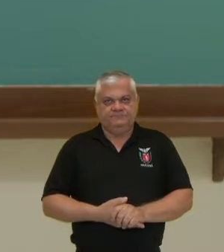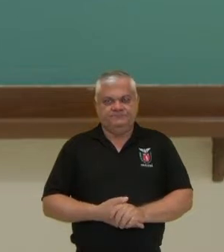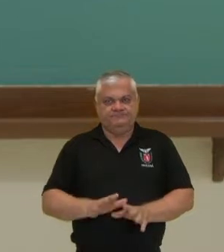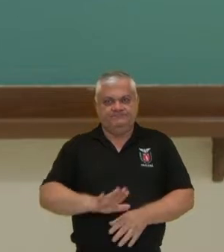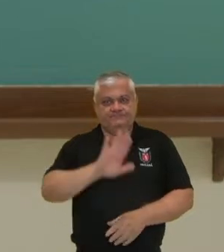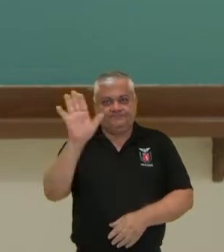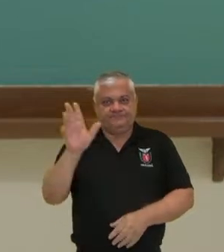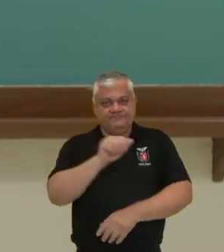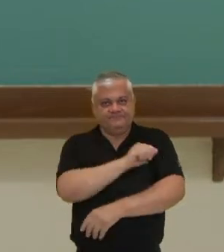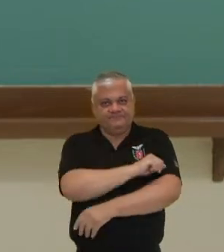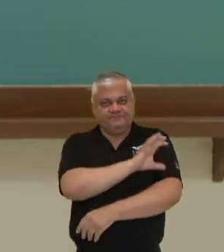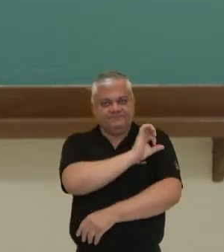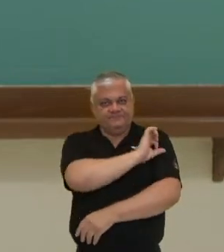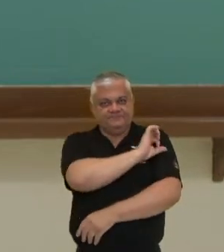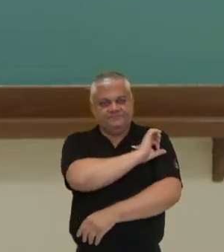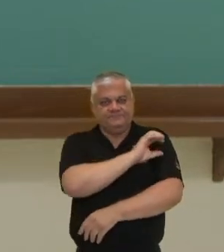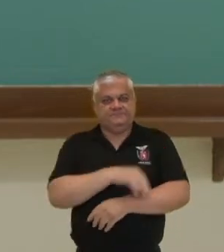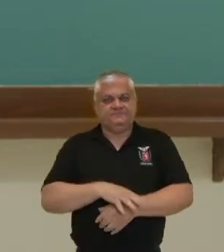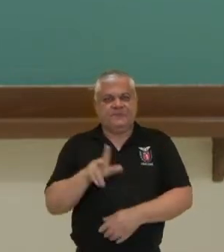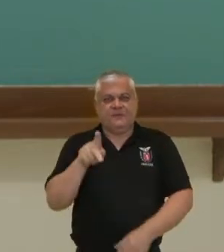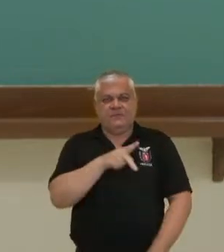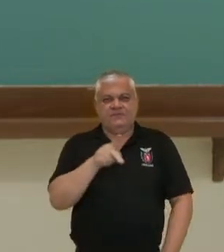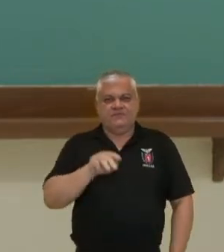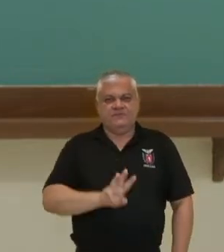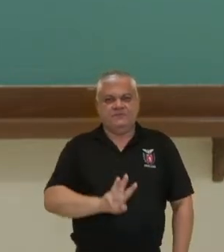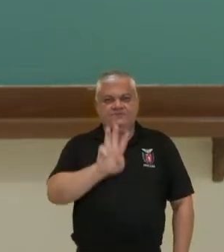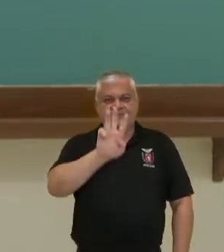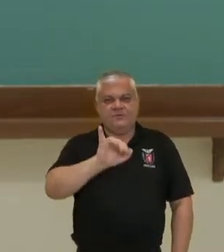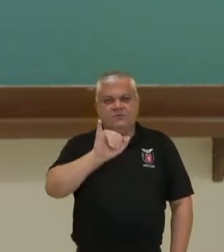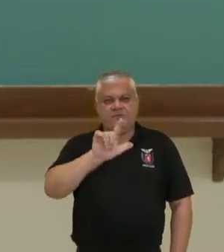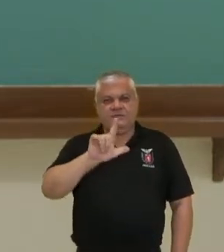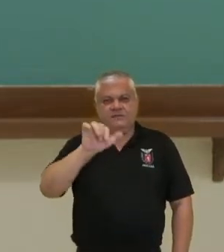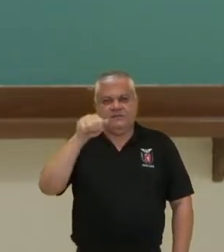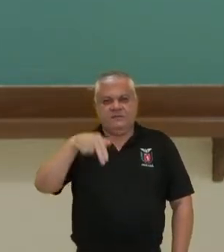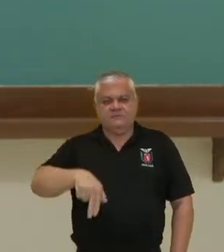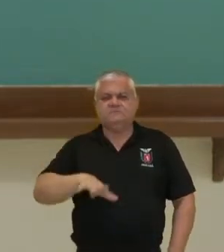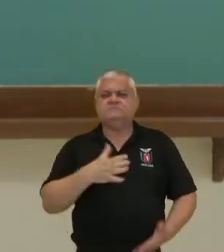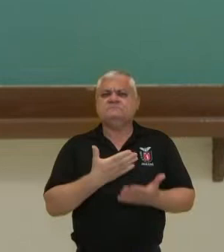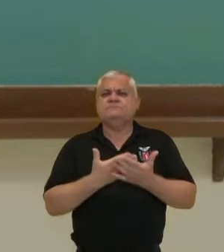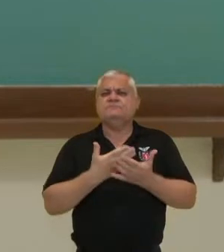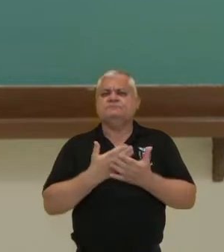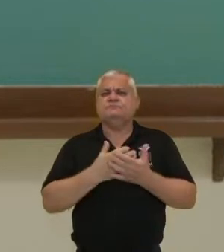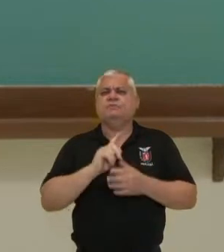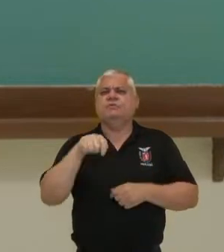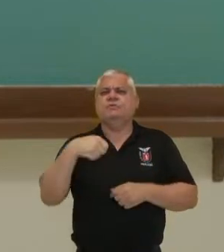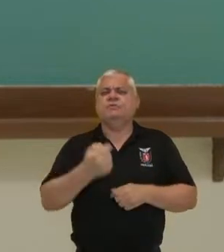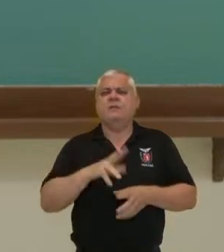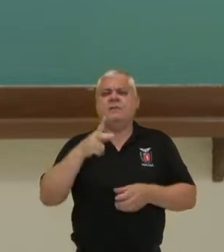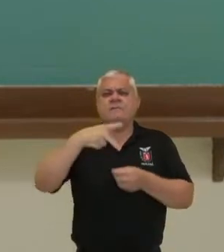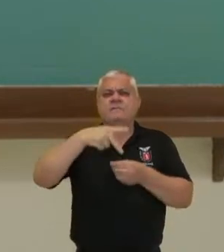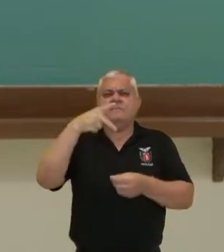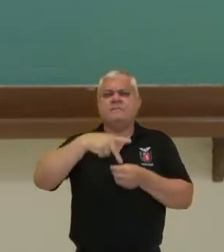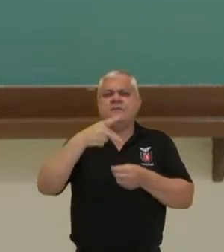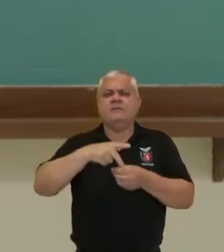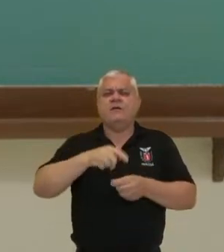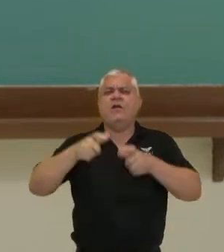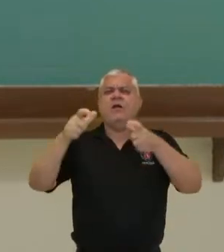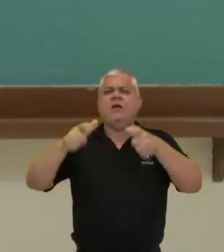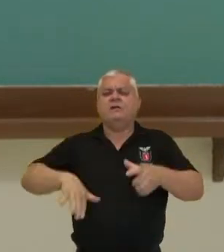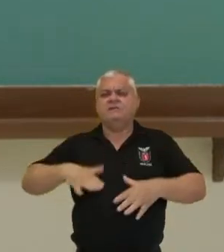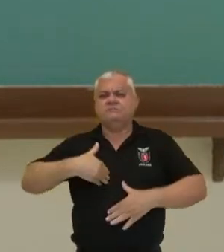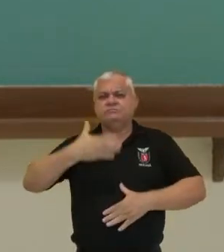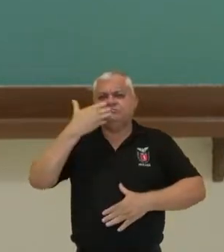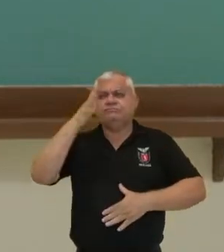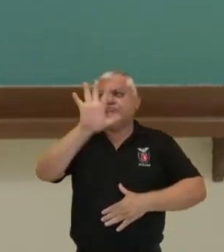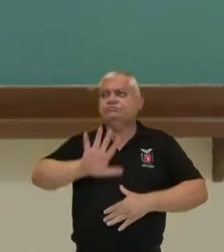Olá estudante do nono ano eu sou professor William e nessa aula vamos falar um pouco sobre o petróleo no oriente médio